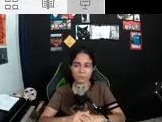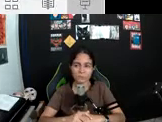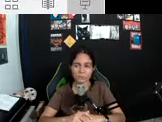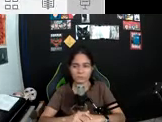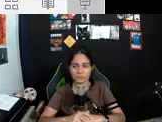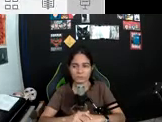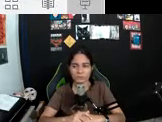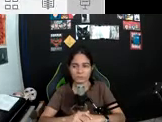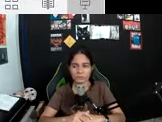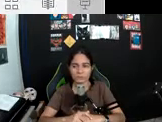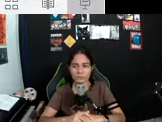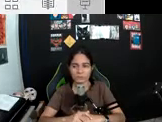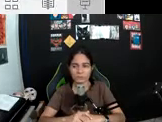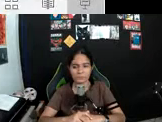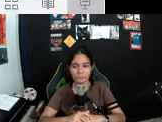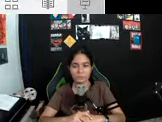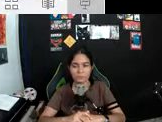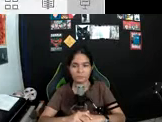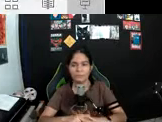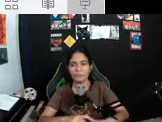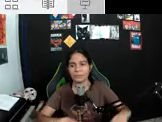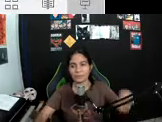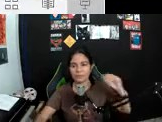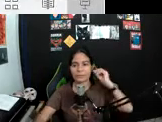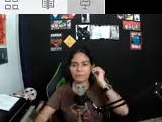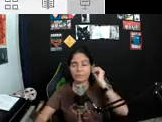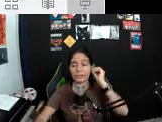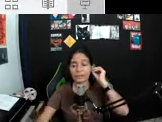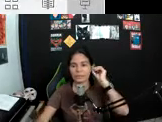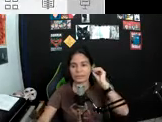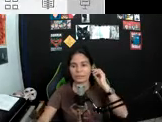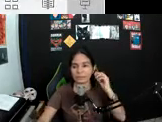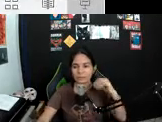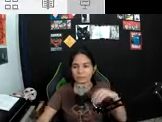Alô? Não conhecia não, professora, primeira vez. Primeira vez?